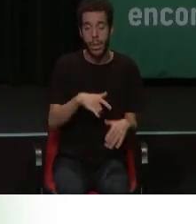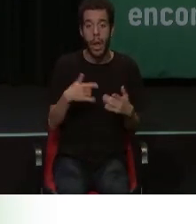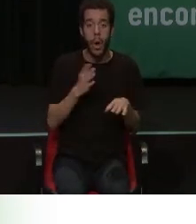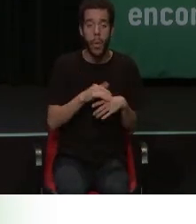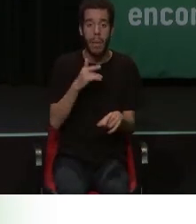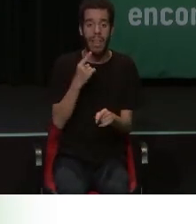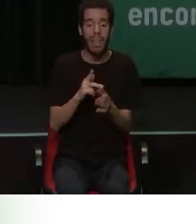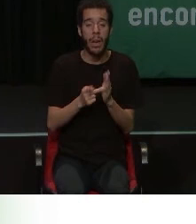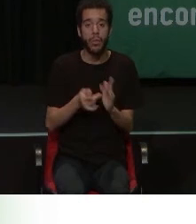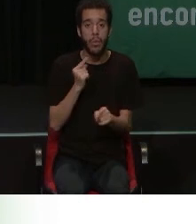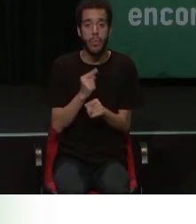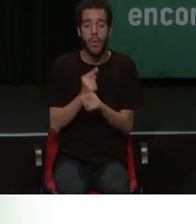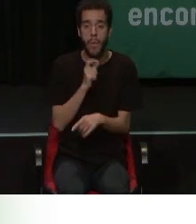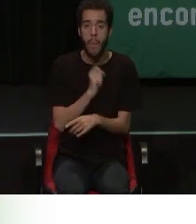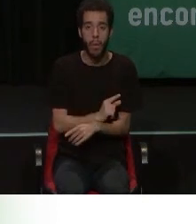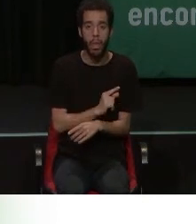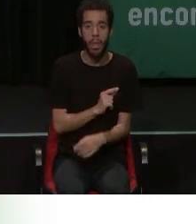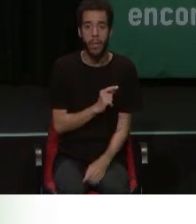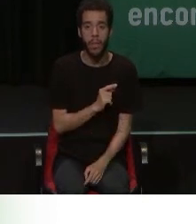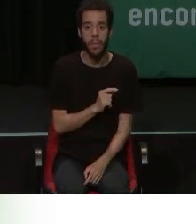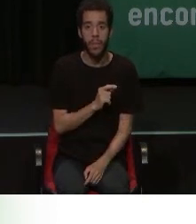ser utilizada para uma